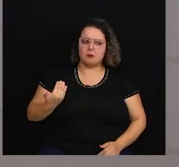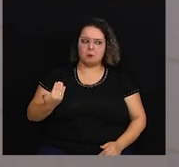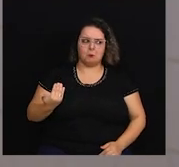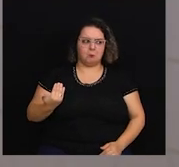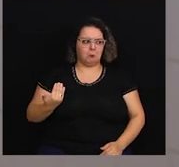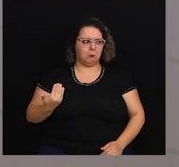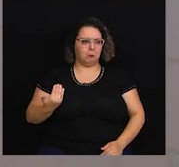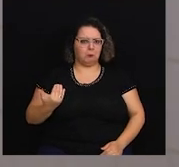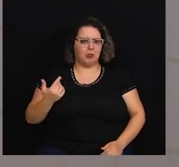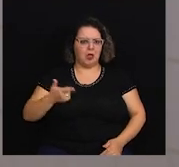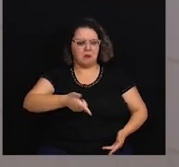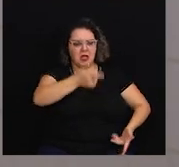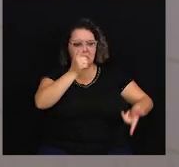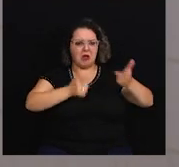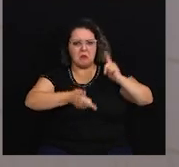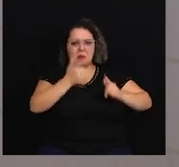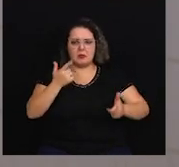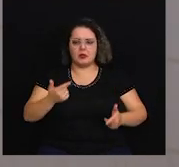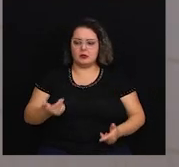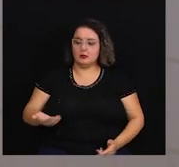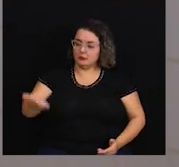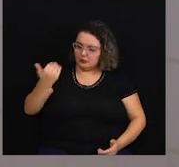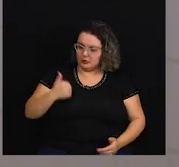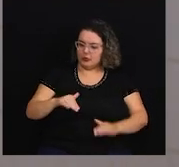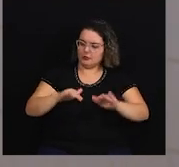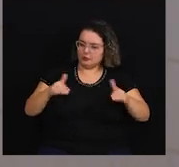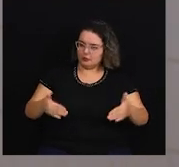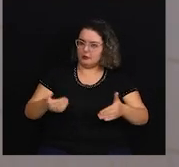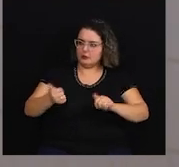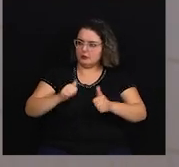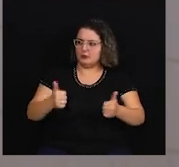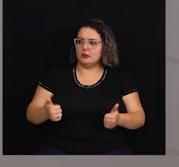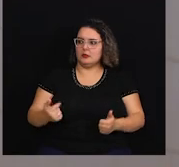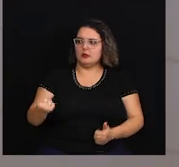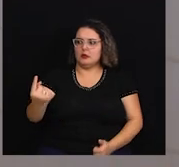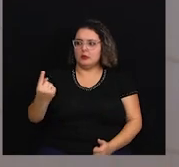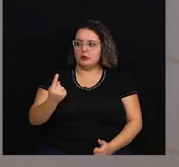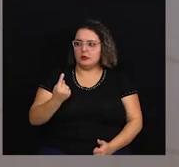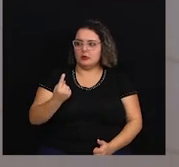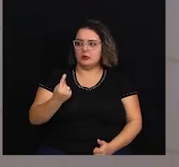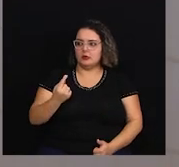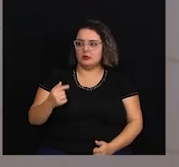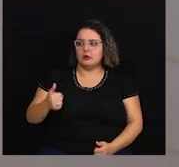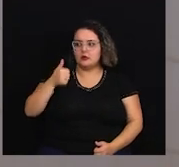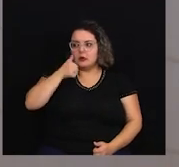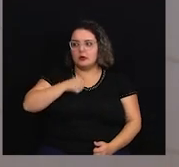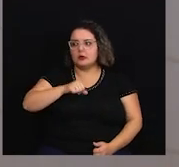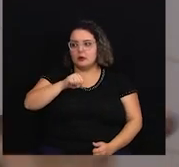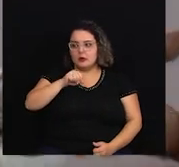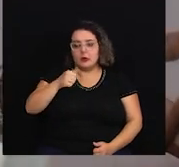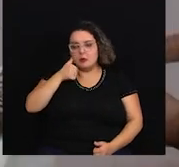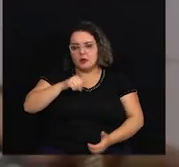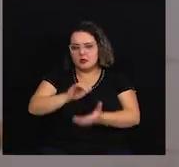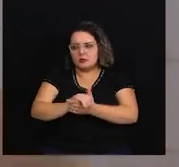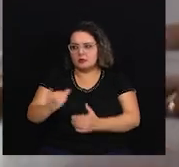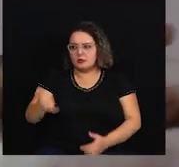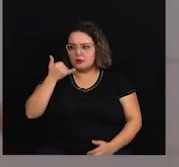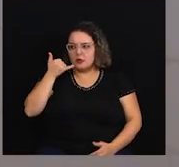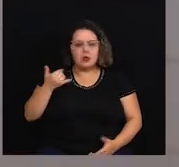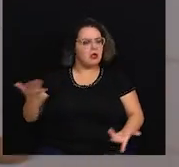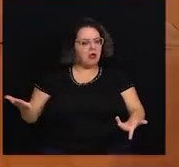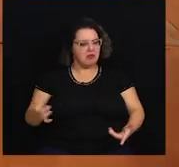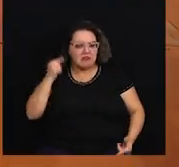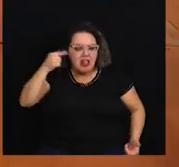o meu essa árvore traz o meu sério aqui E aí eu mensagem viu nisso torta minha mulher tá